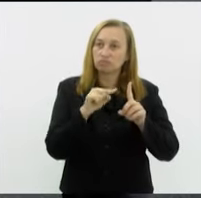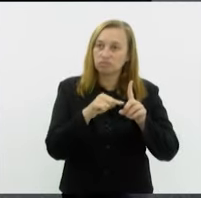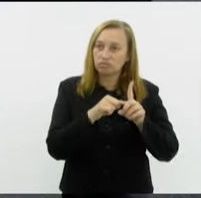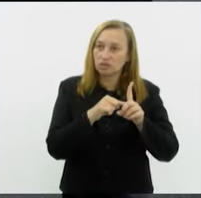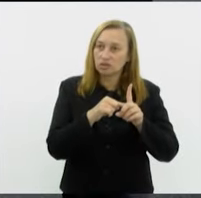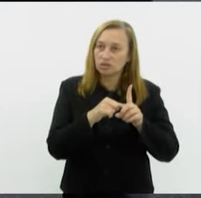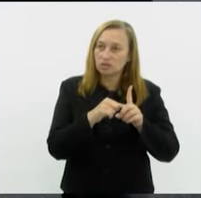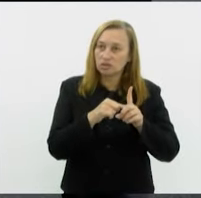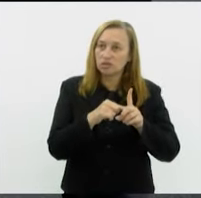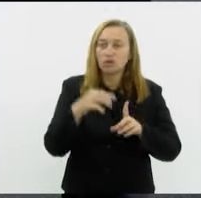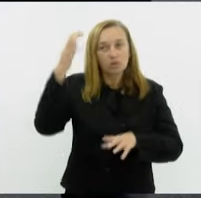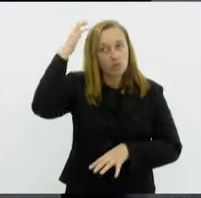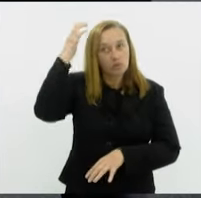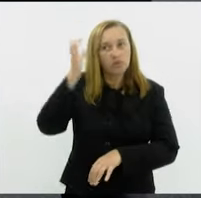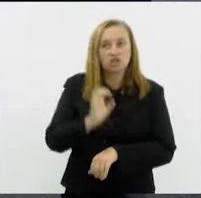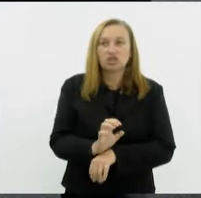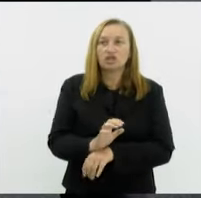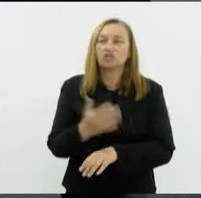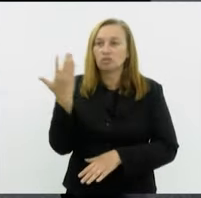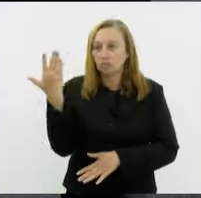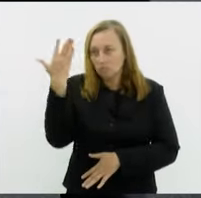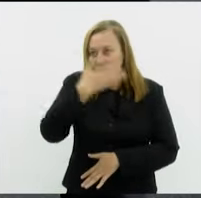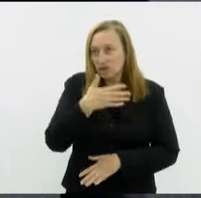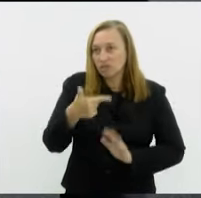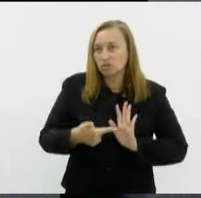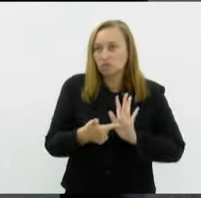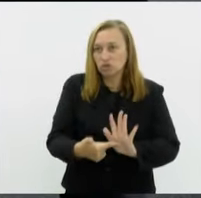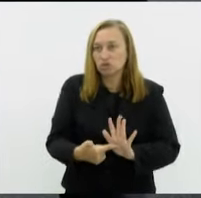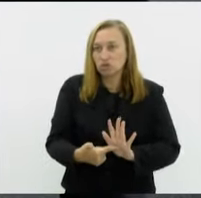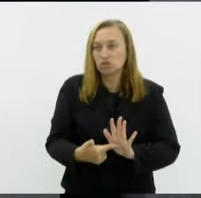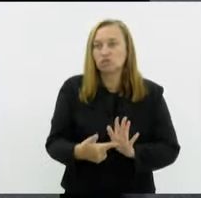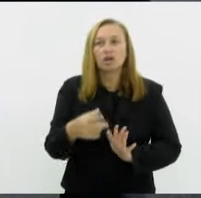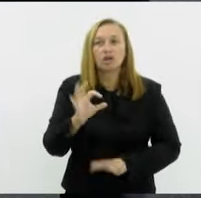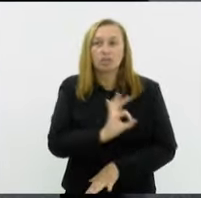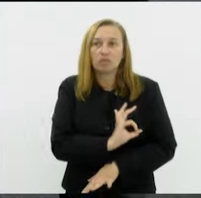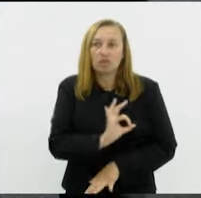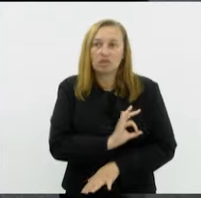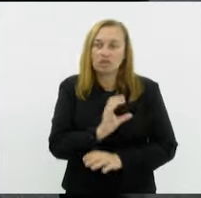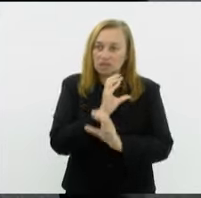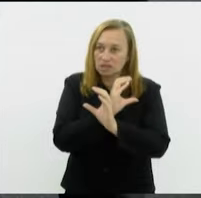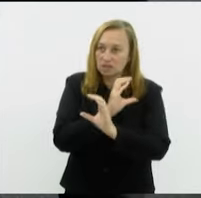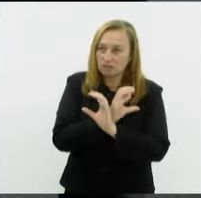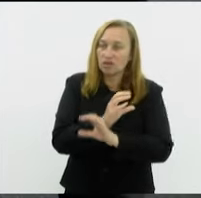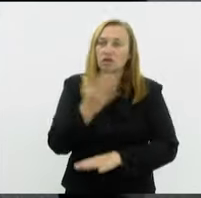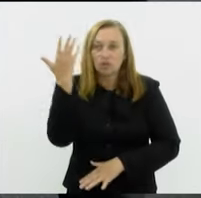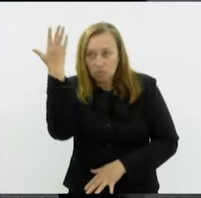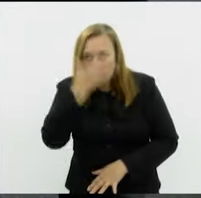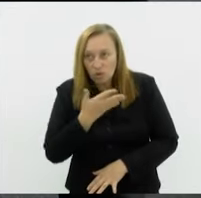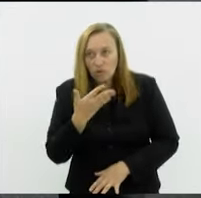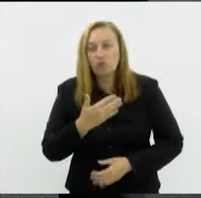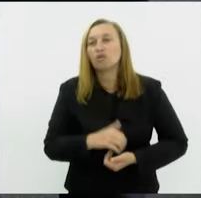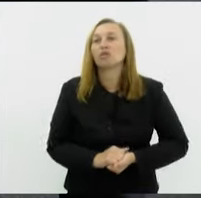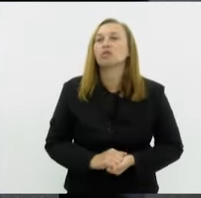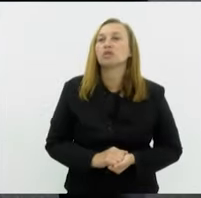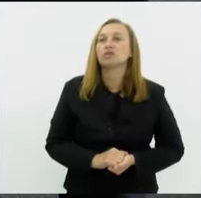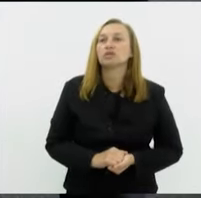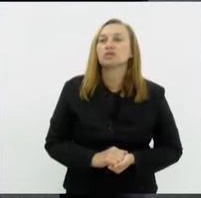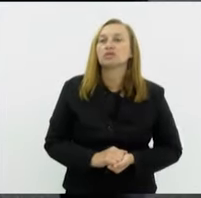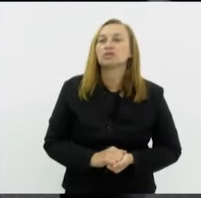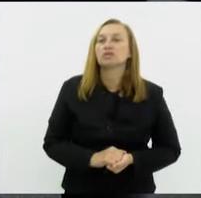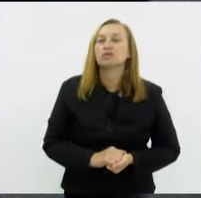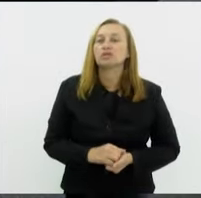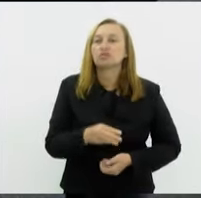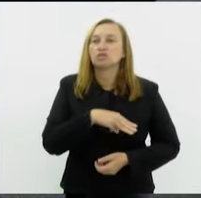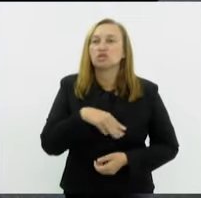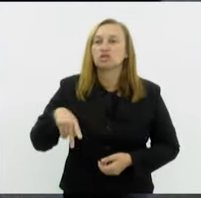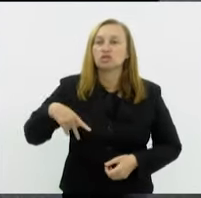armado do Estado, como comprovadamente demonstrou a perícia da Polícia Civil, como comprovadamente demonstrou o Ministério